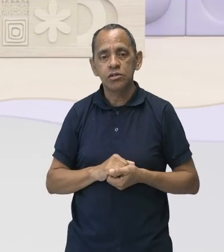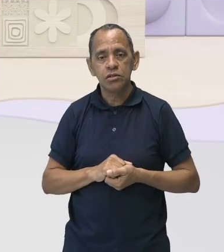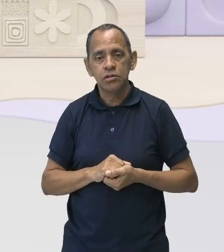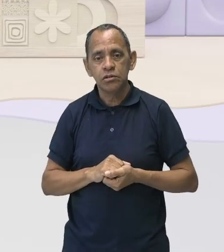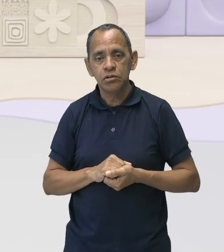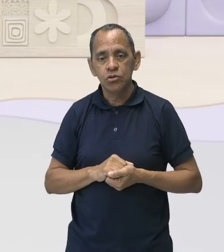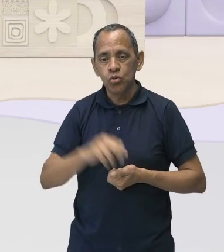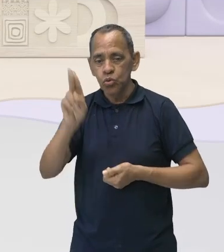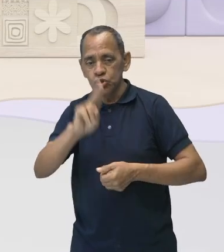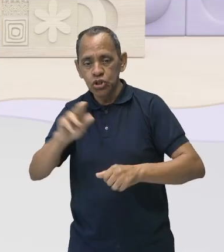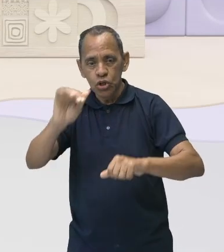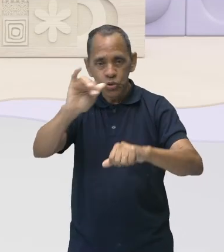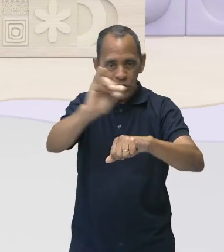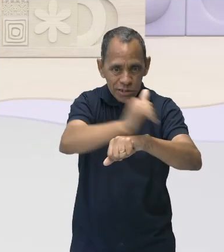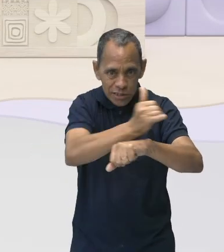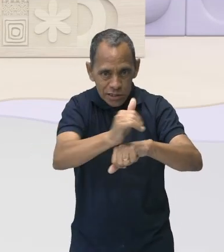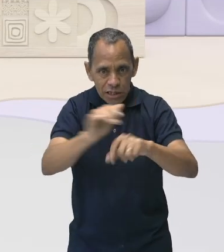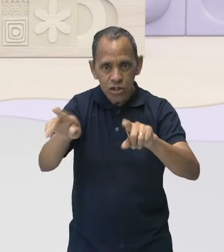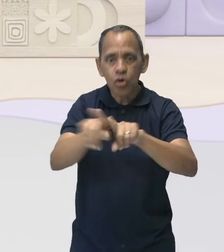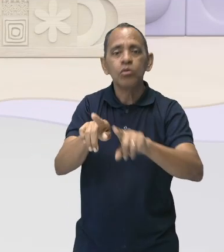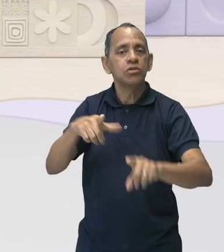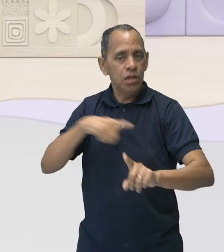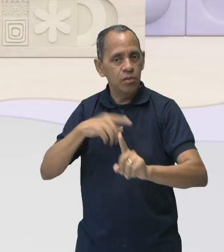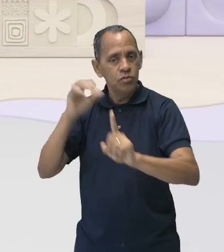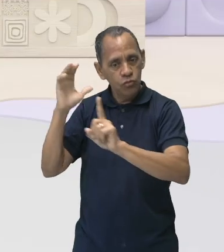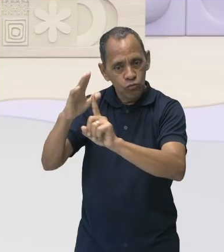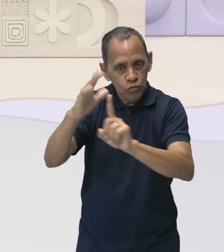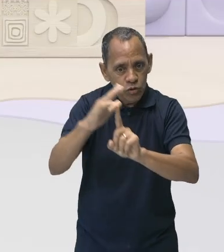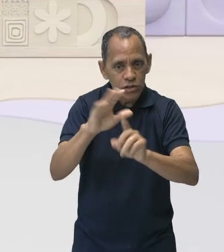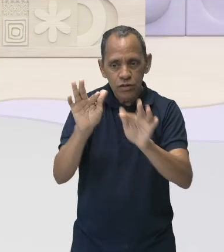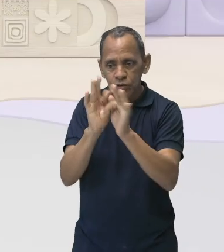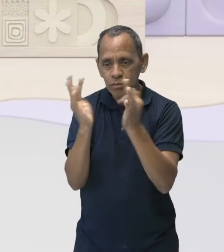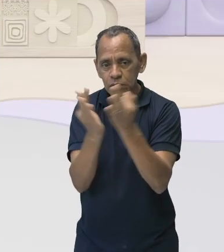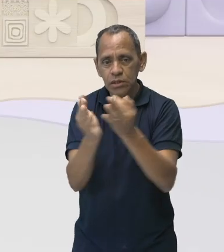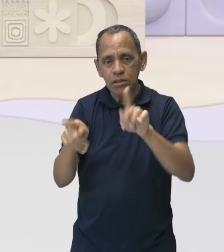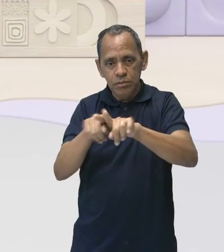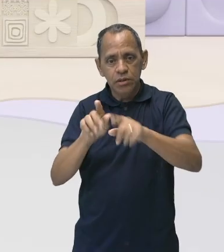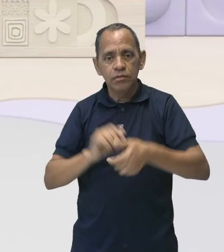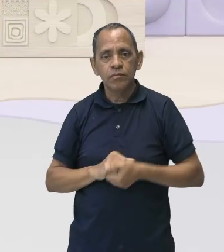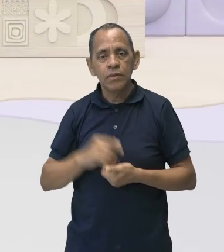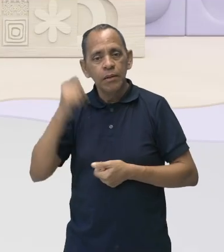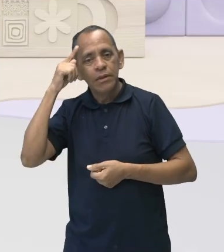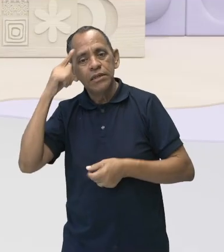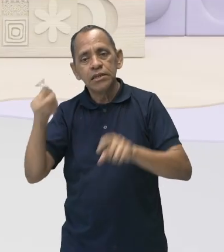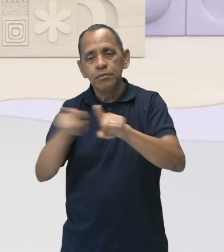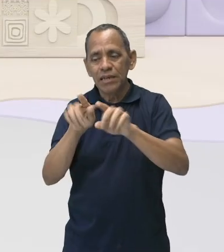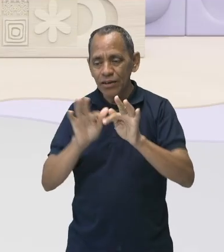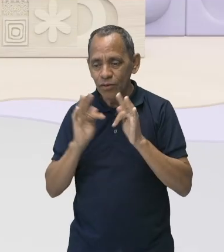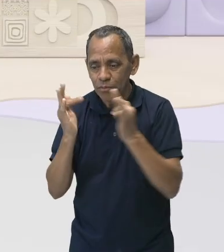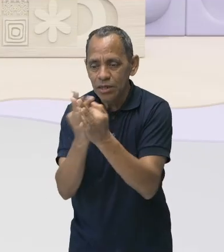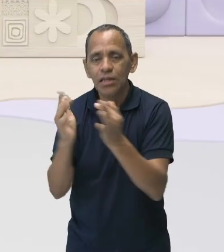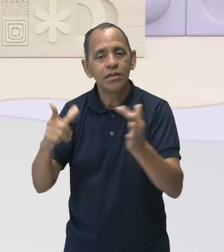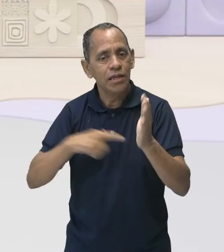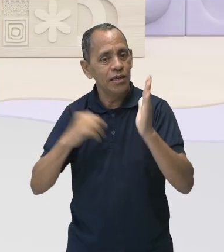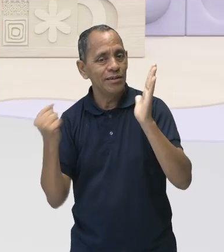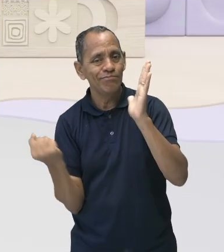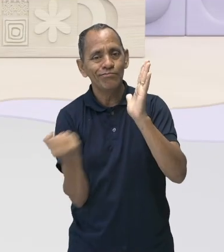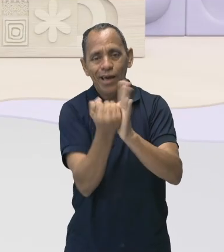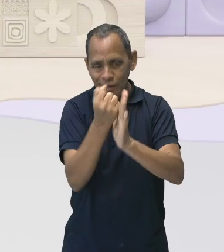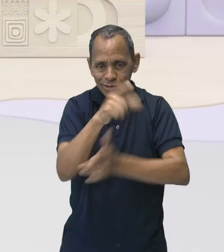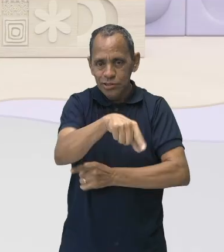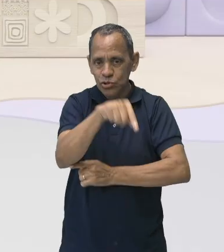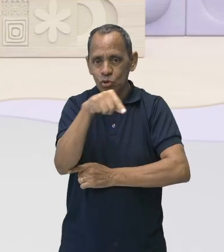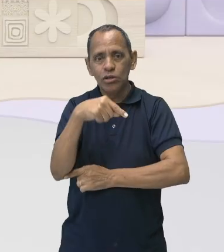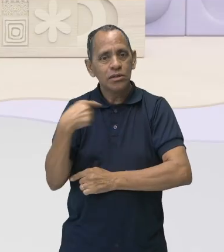uma influência de tradições familiares. E, por fim, pensar que a família ela tem um impacto nas nossas